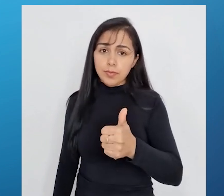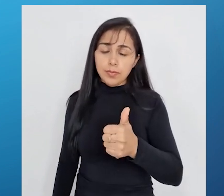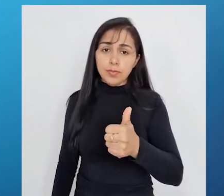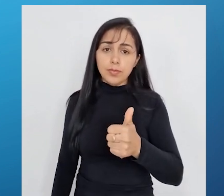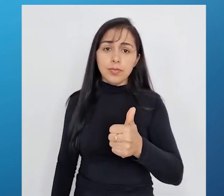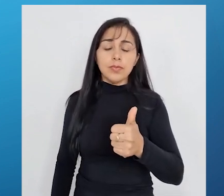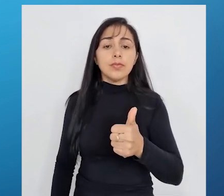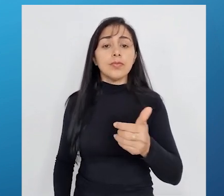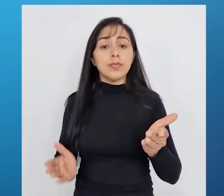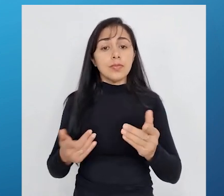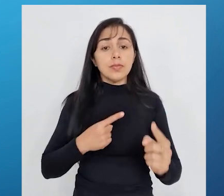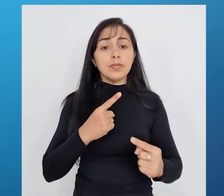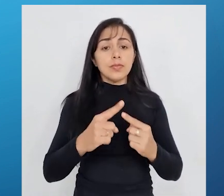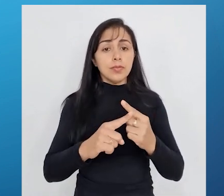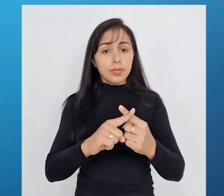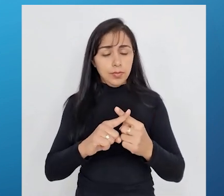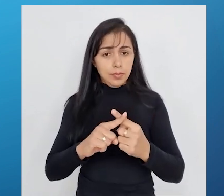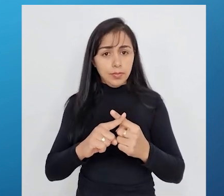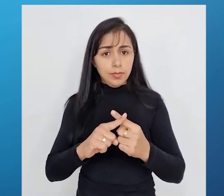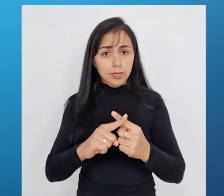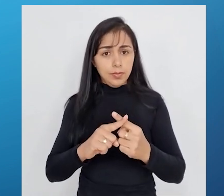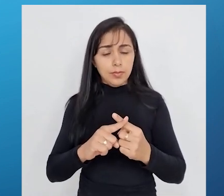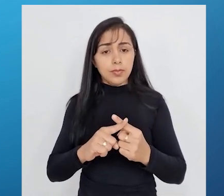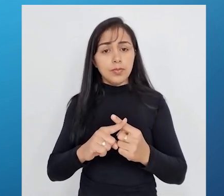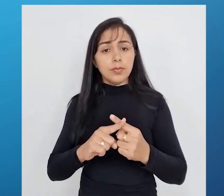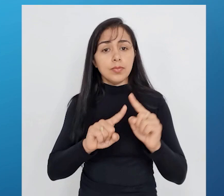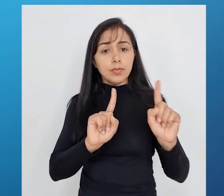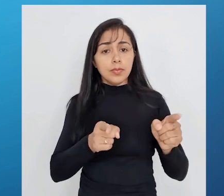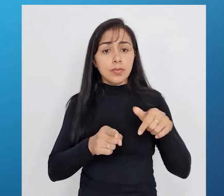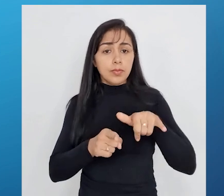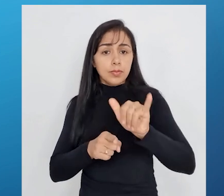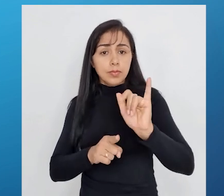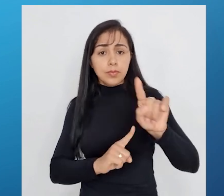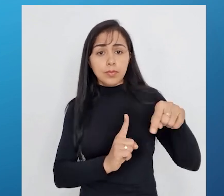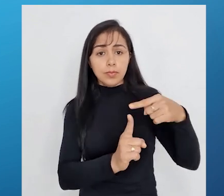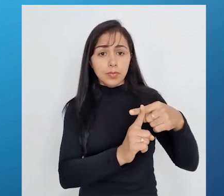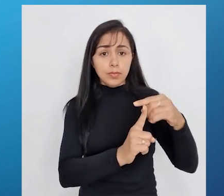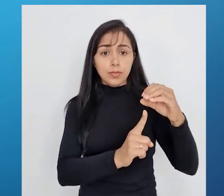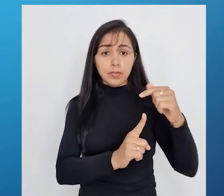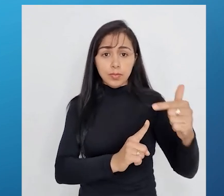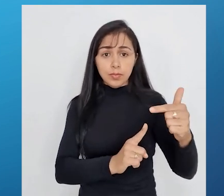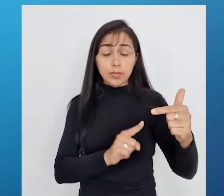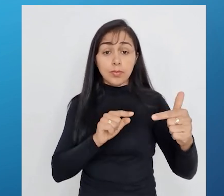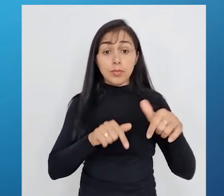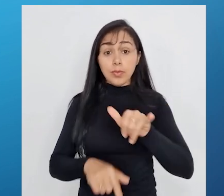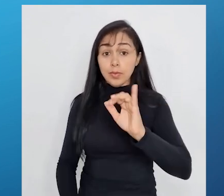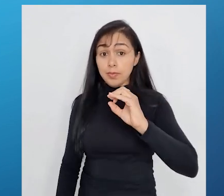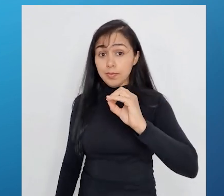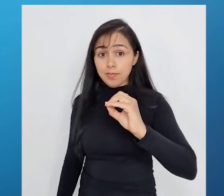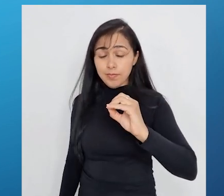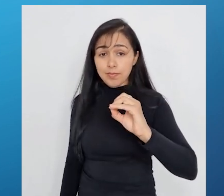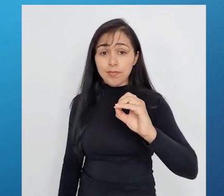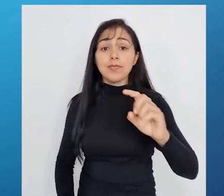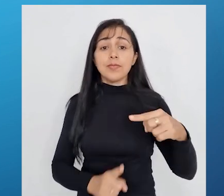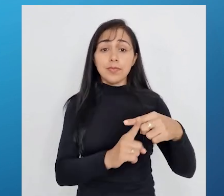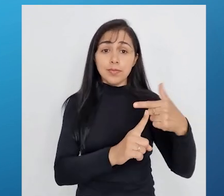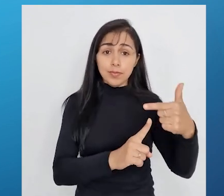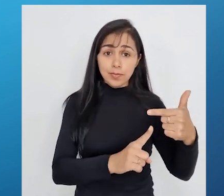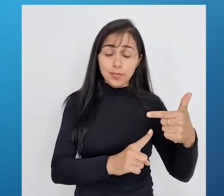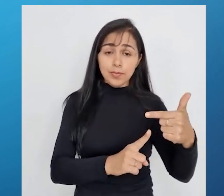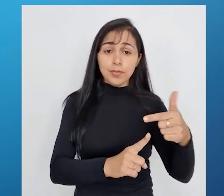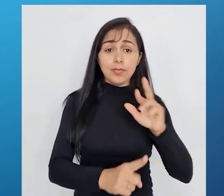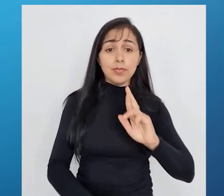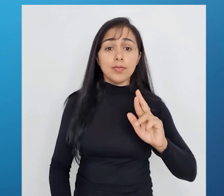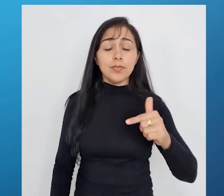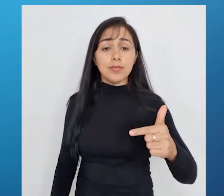multiplicado por y mais 2, ou seja, 0 mais 2, 2. E menos 1 vezes 2 dá igual a